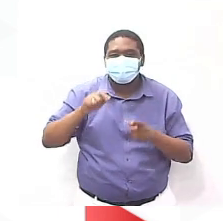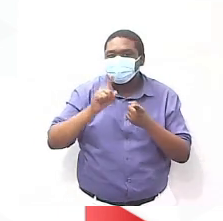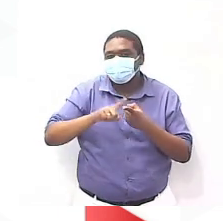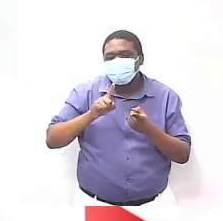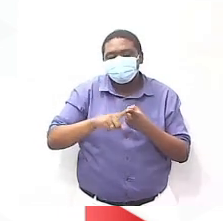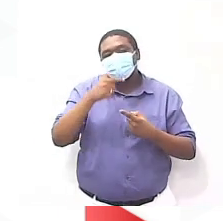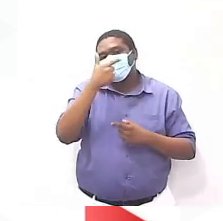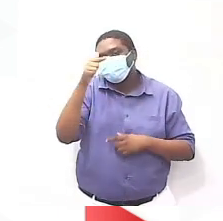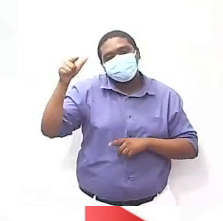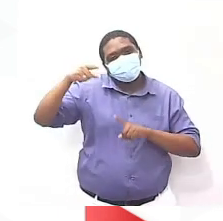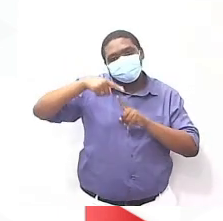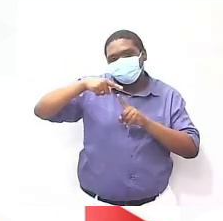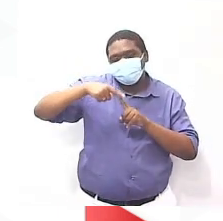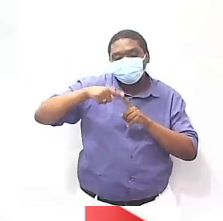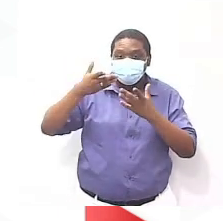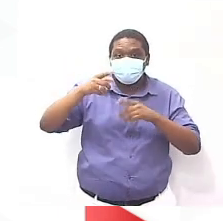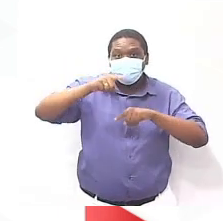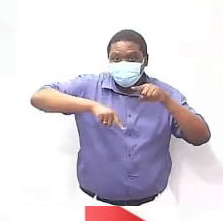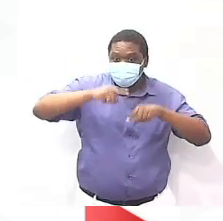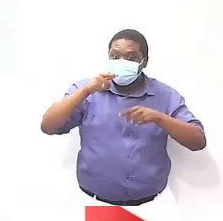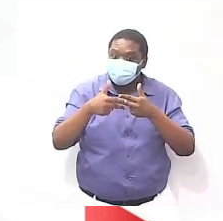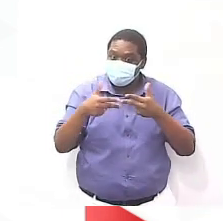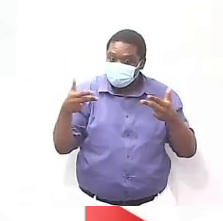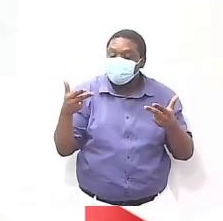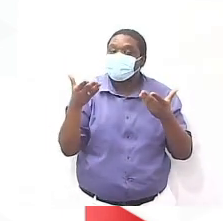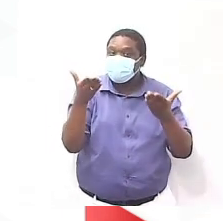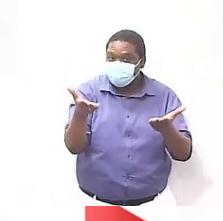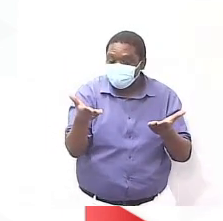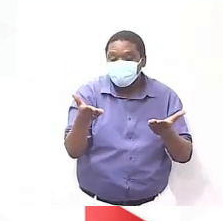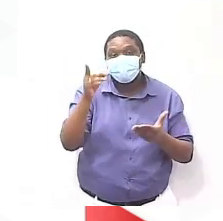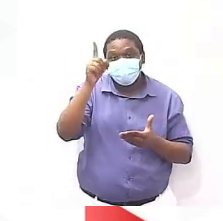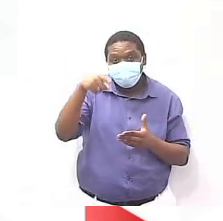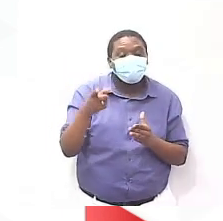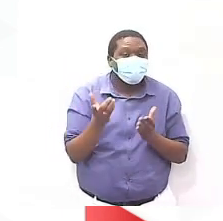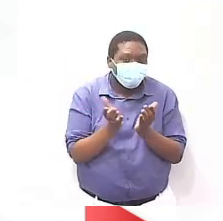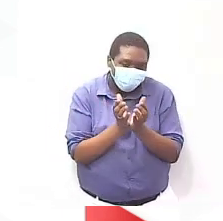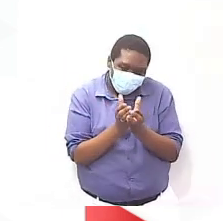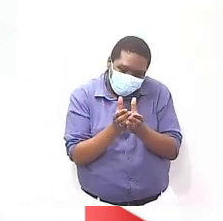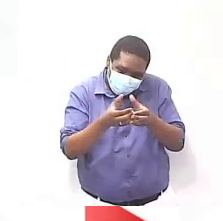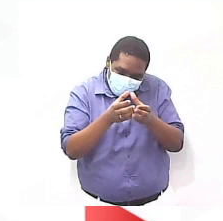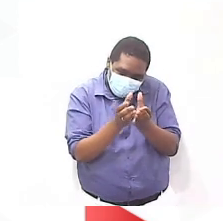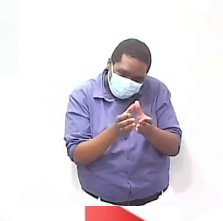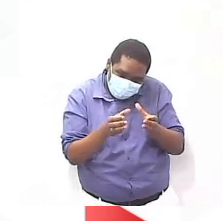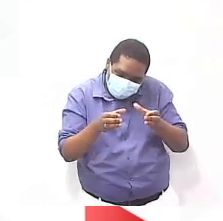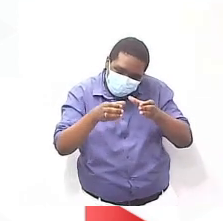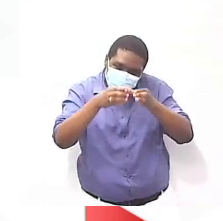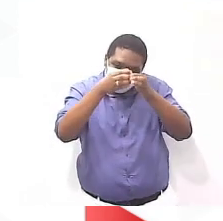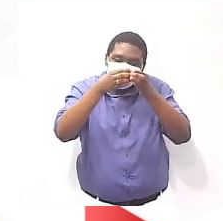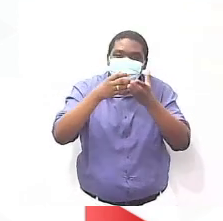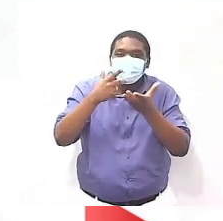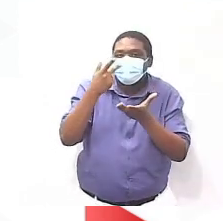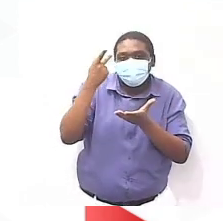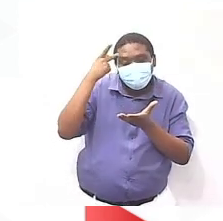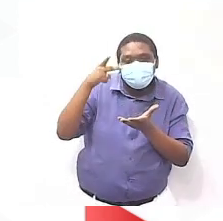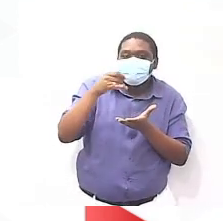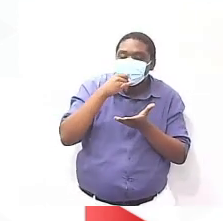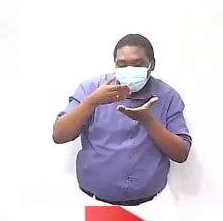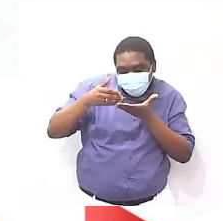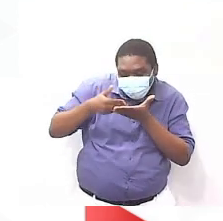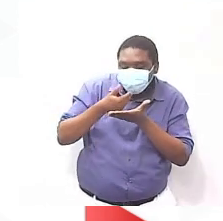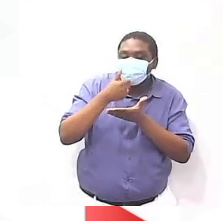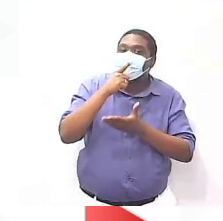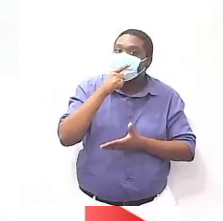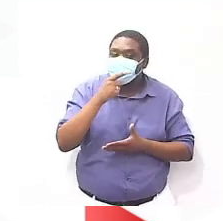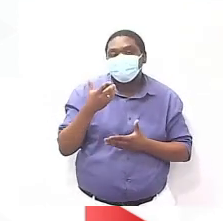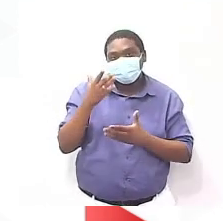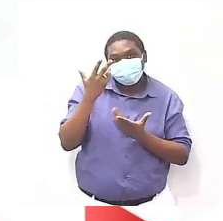cabaça, desse material, que é uma planta, né, que a gente usa como cuia, por exemplo, os índios utilizavam.